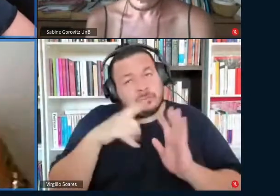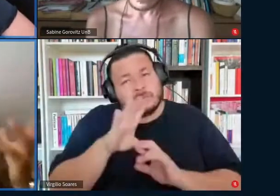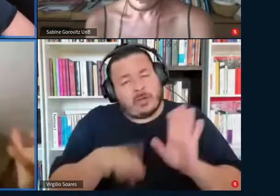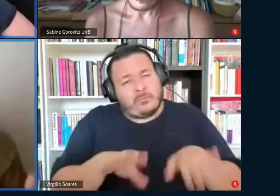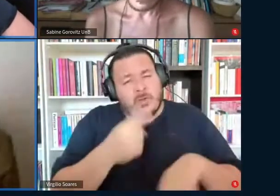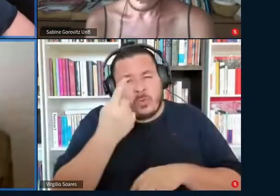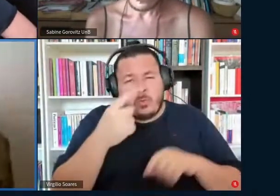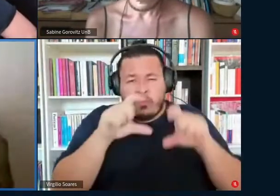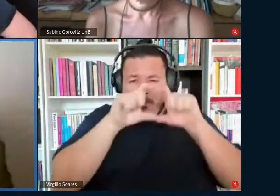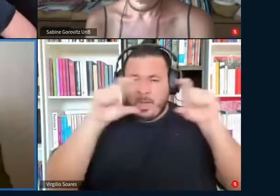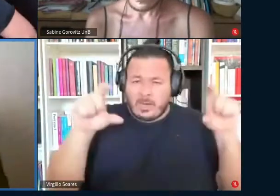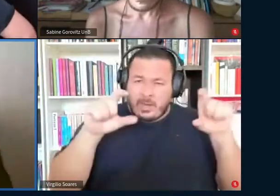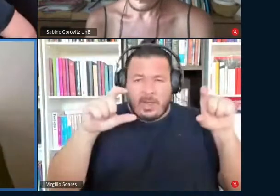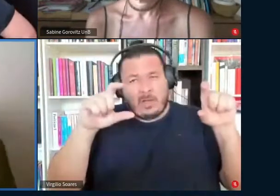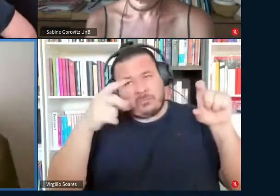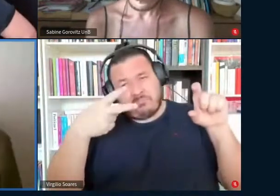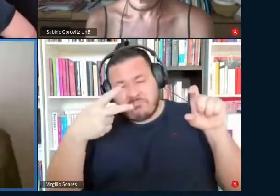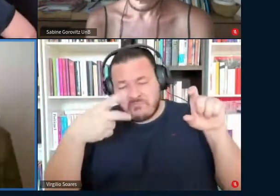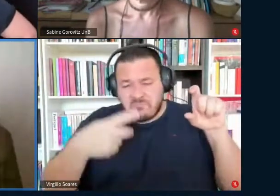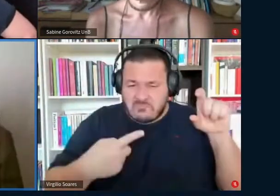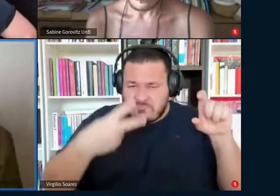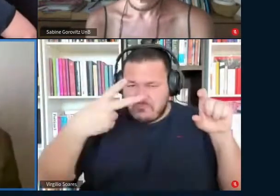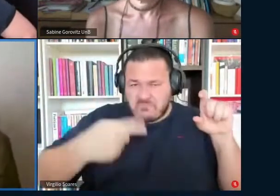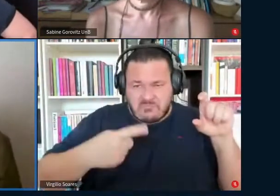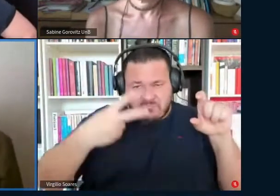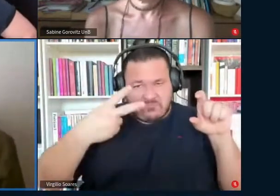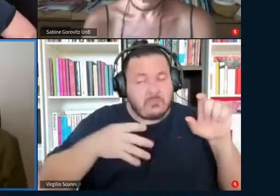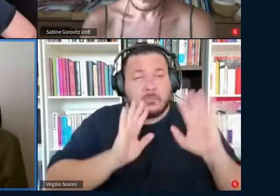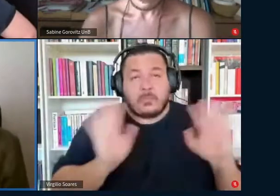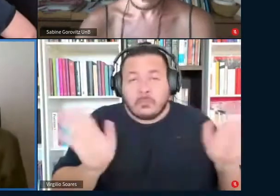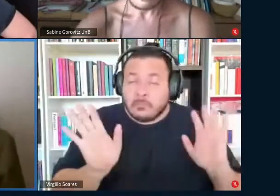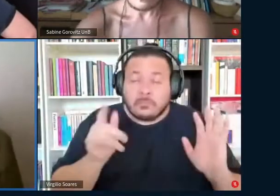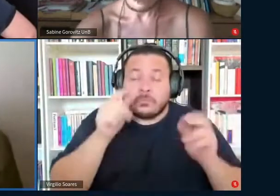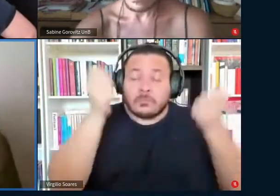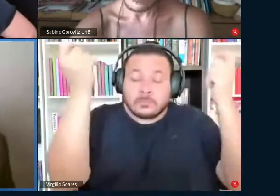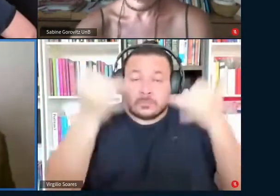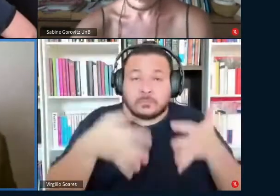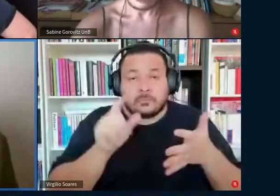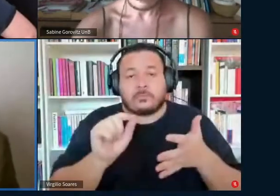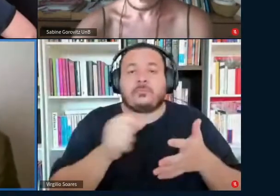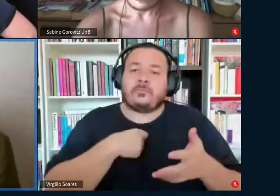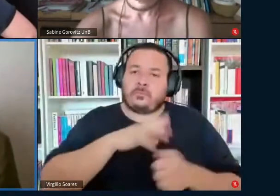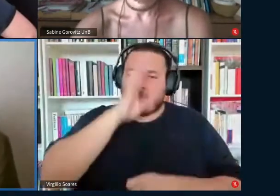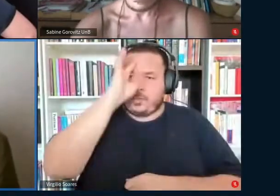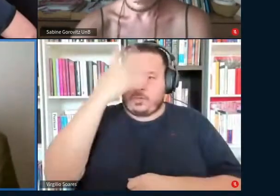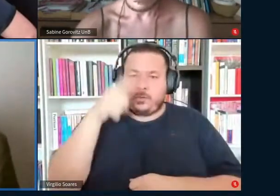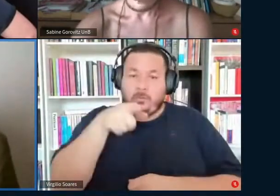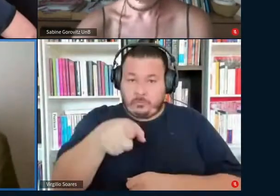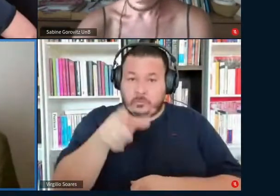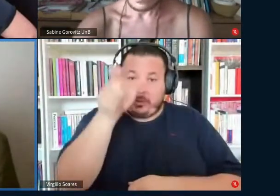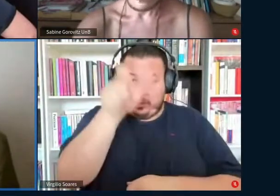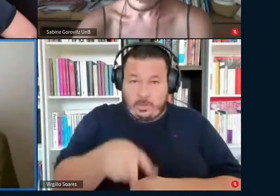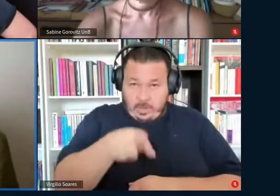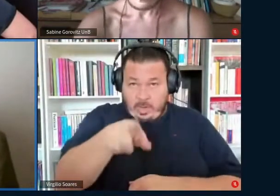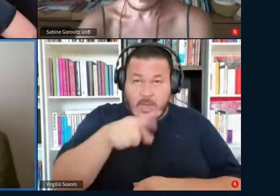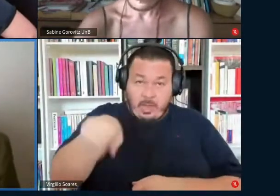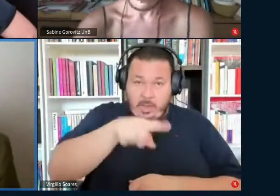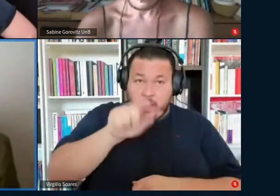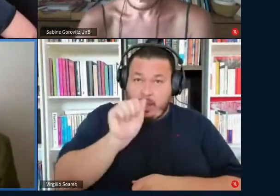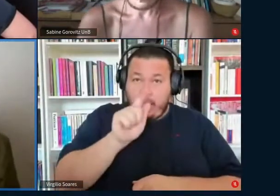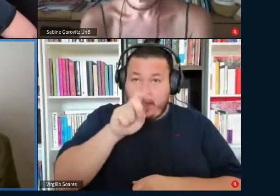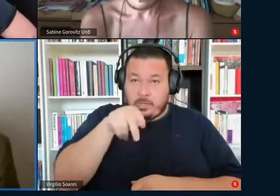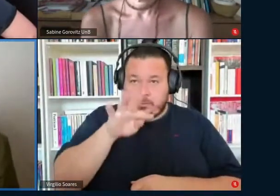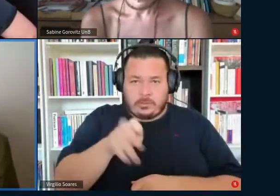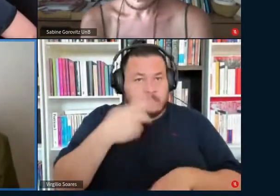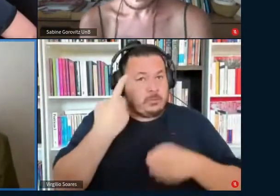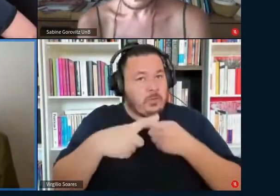dois, só contando esse evento, dizer que houve uma resolução, colocando vocês como agentes nessa resolução, porque vocês